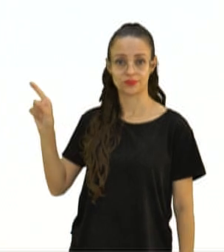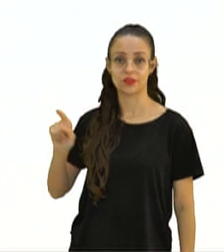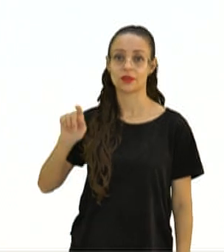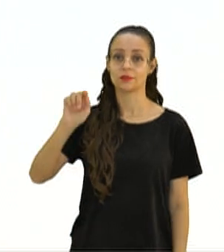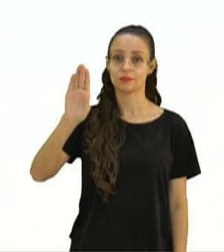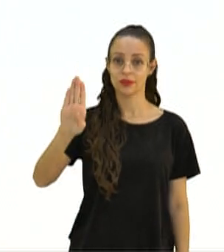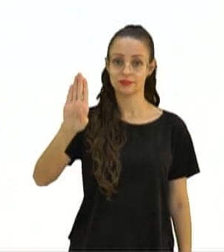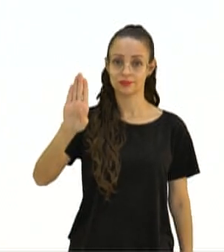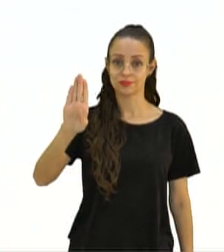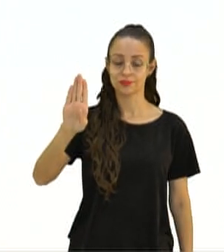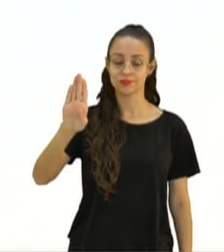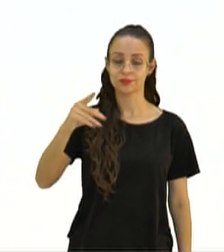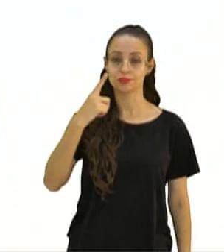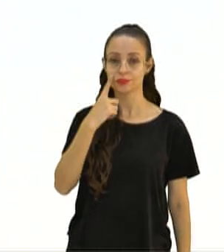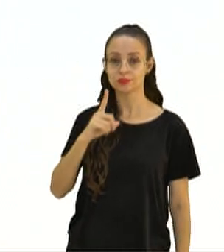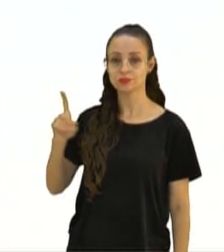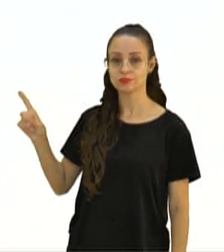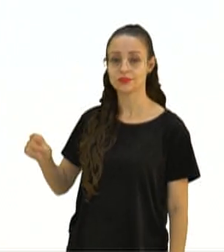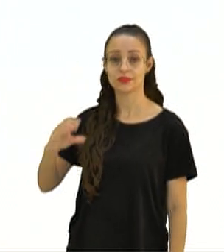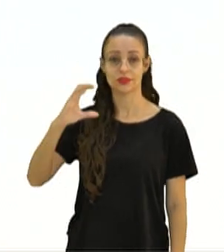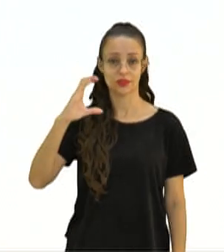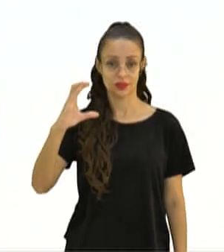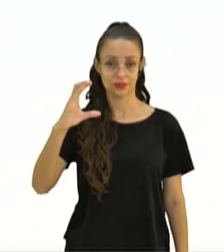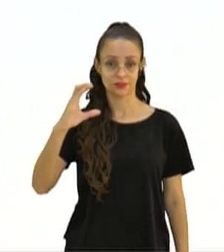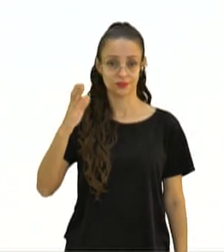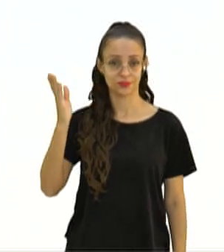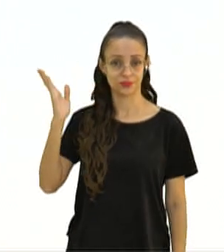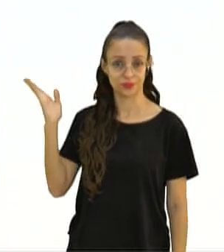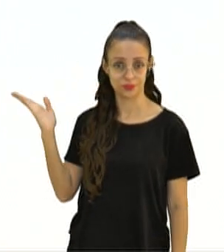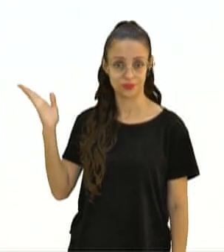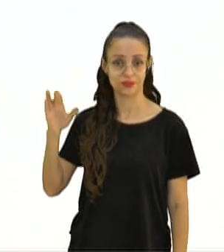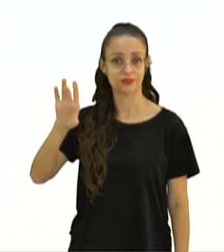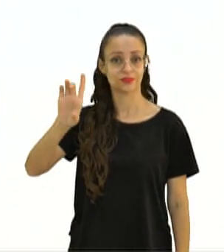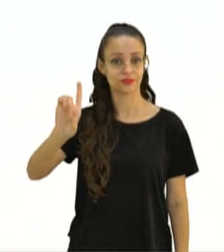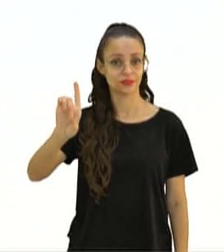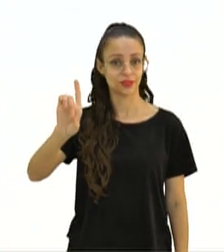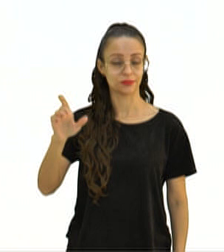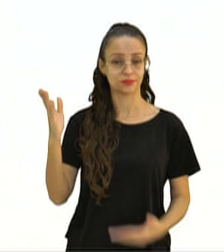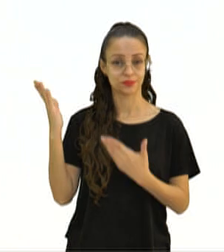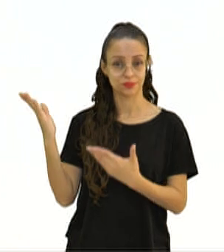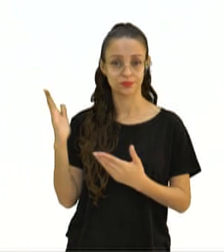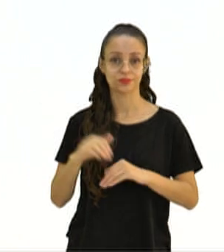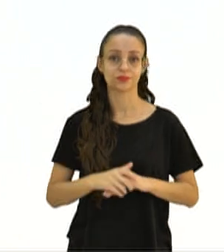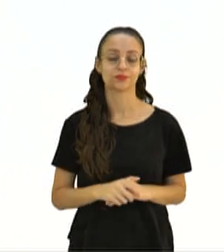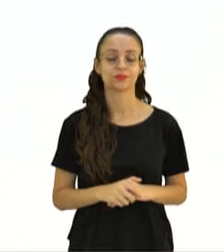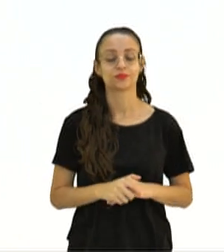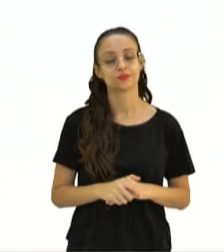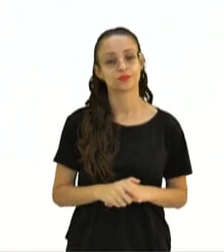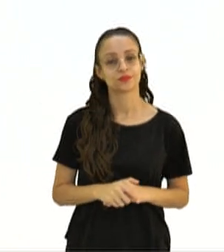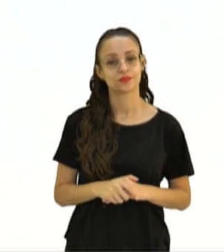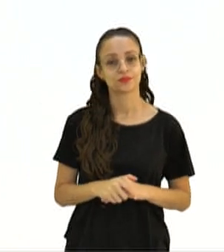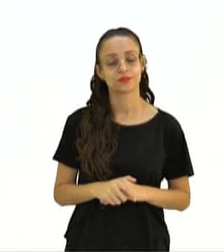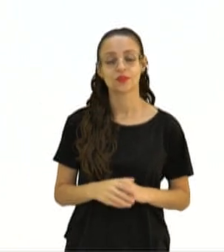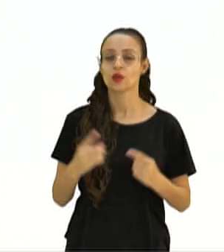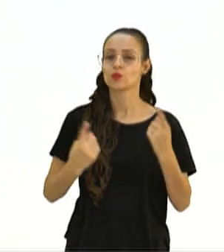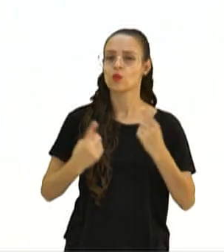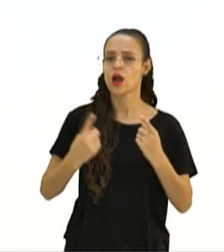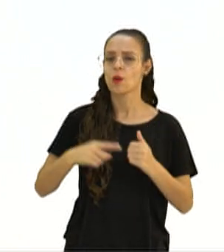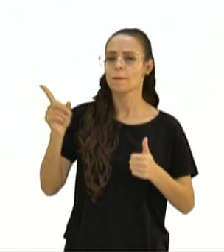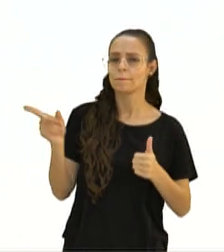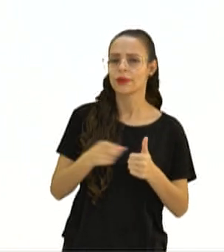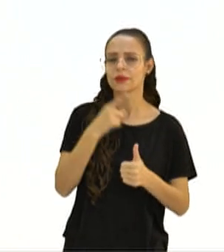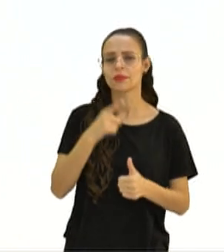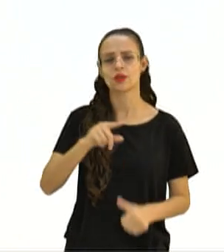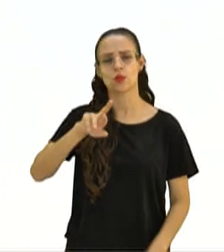B, Blades in the Dark. Letra C, Dungeon World. Ou letra D, Wizard of the Coast. Qual que é o primeiro jogo